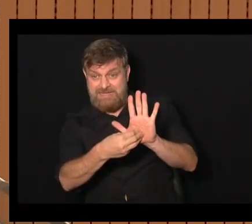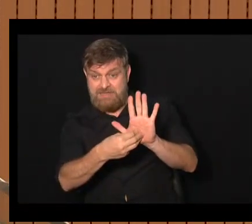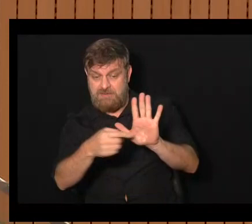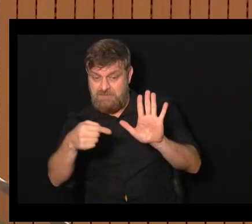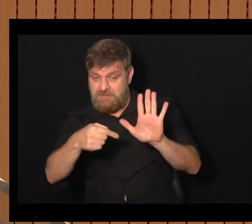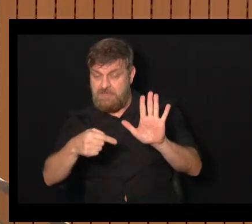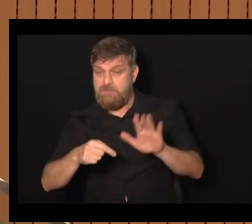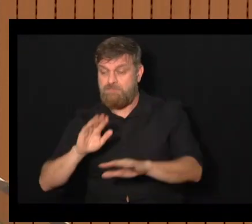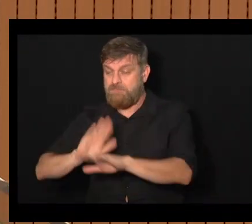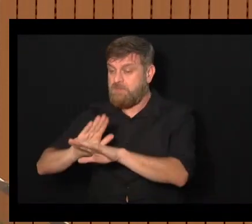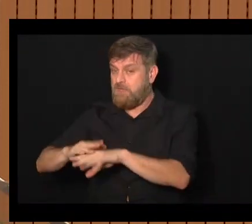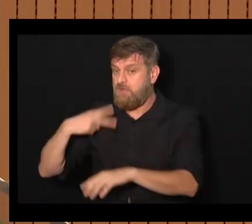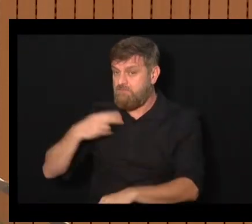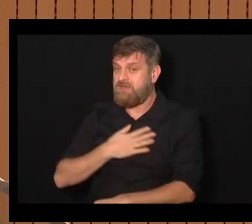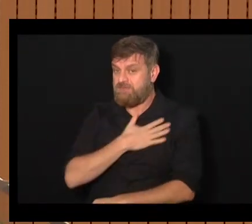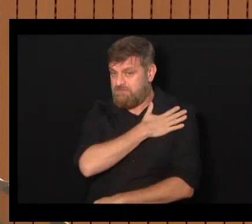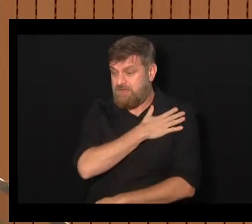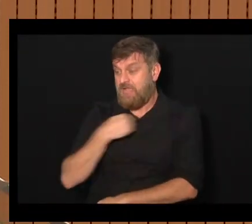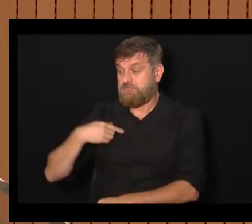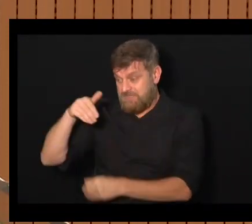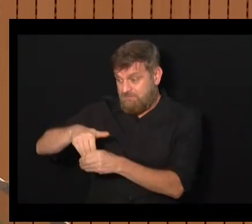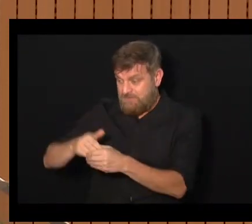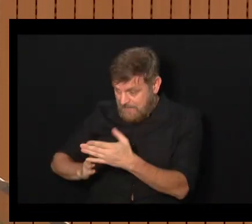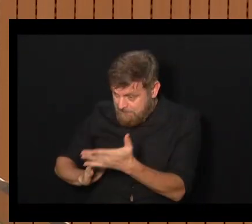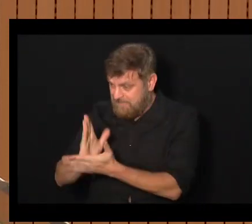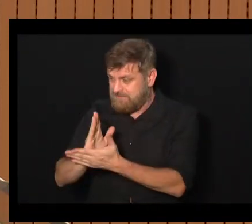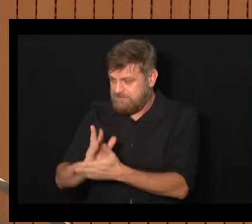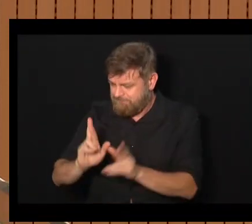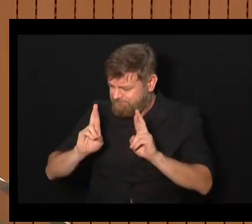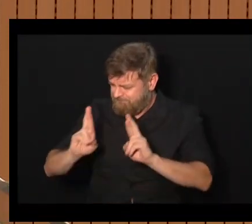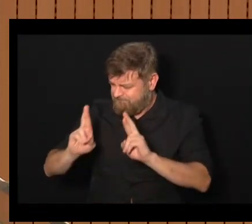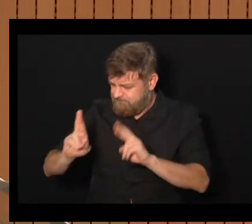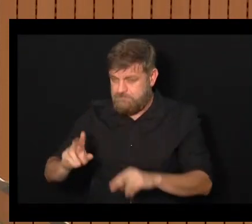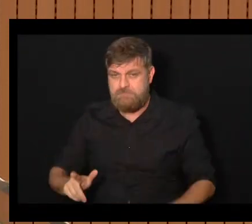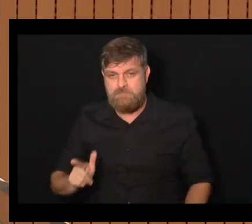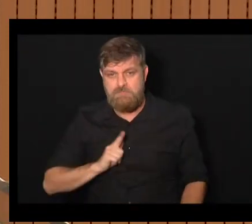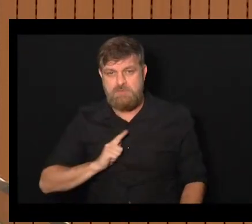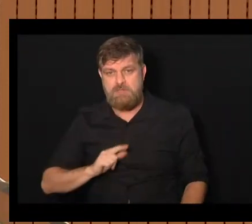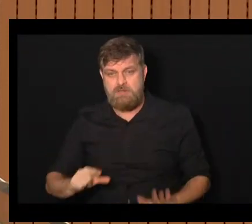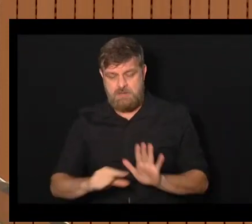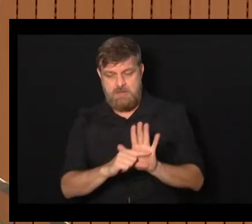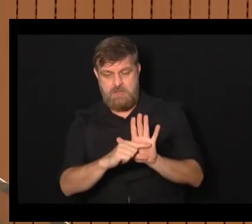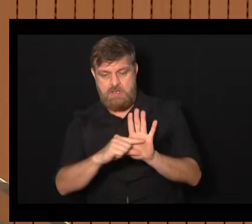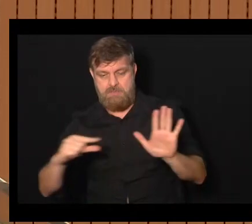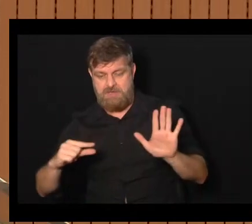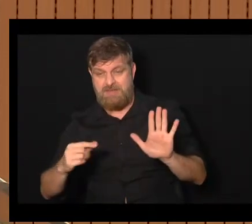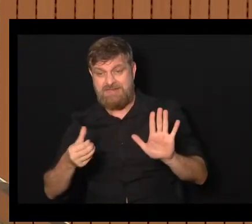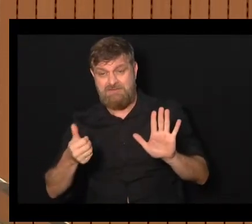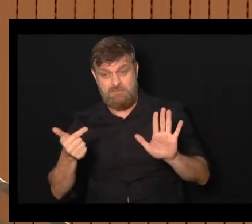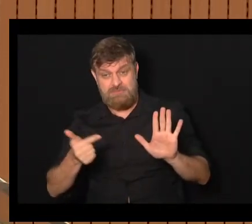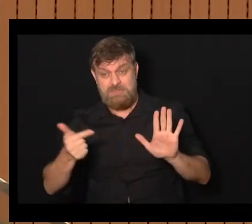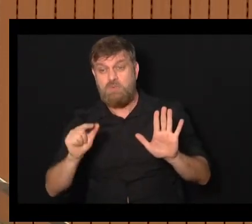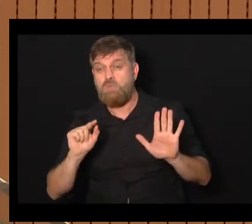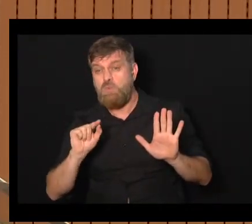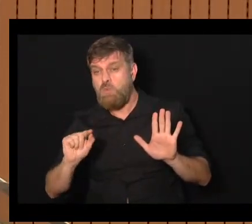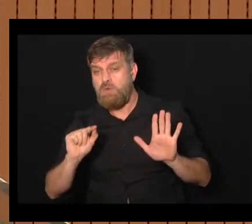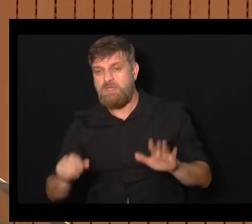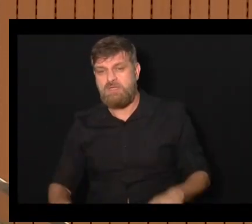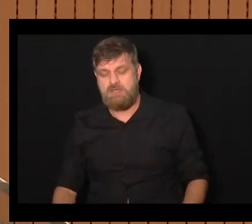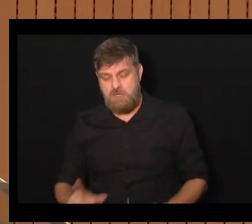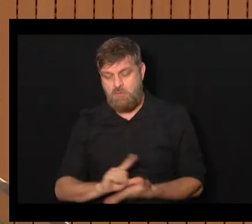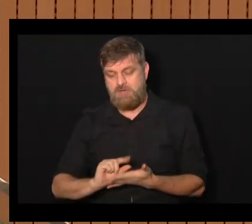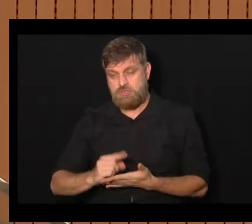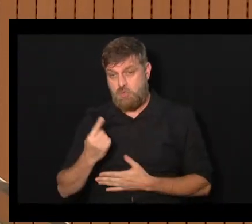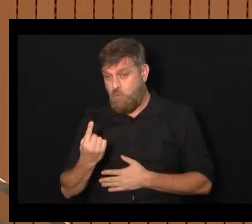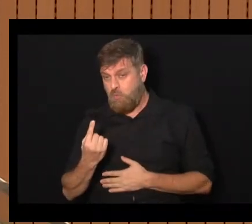a emenda do vereador Tenente Santini, que acrescenta aqui o parágrafo 2º do artigo